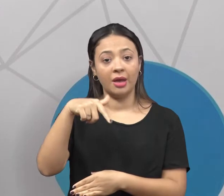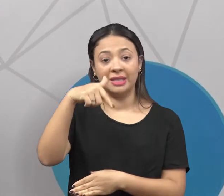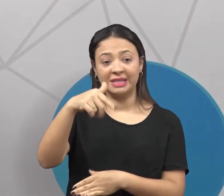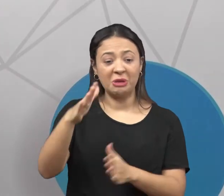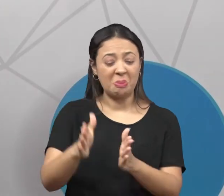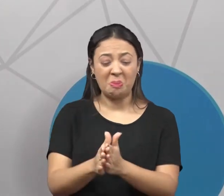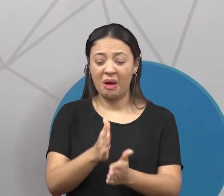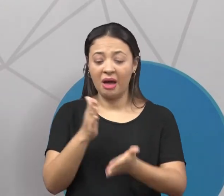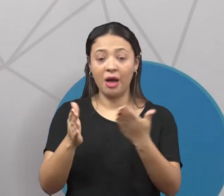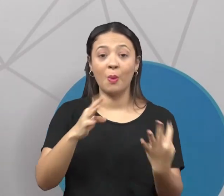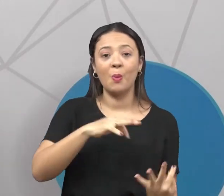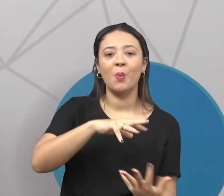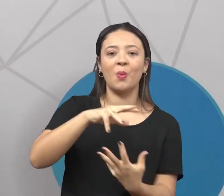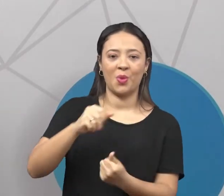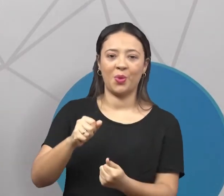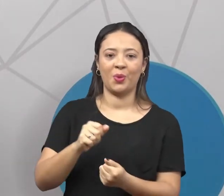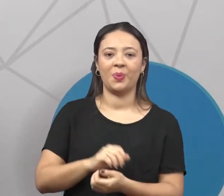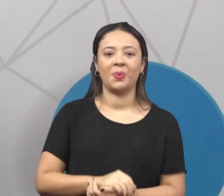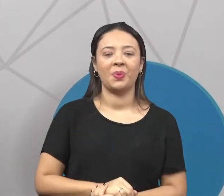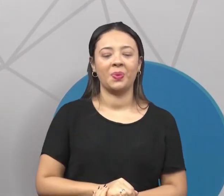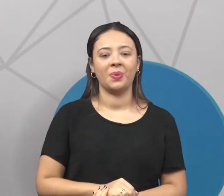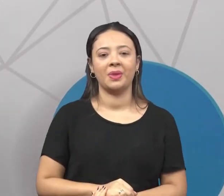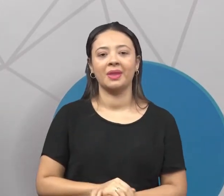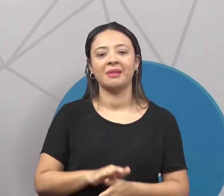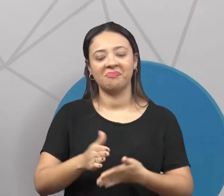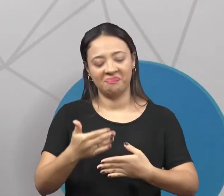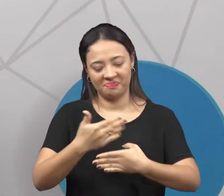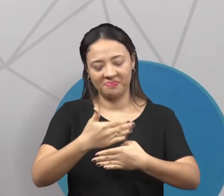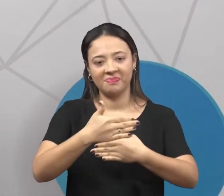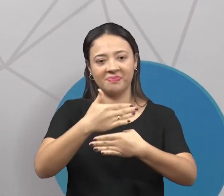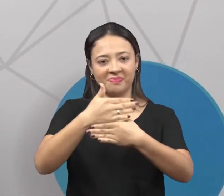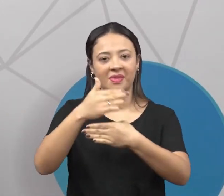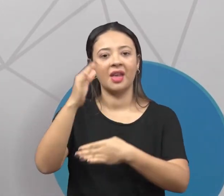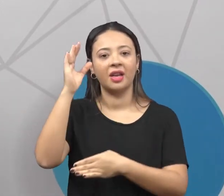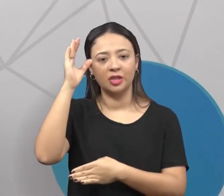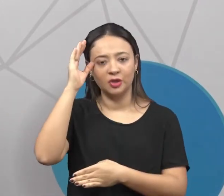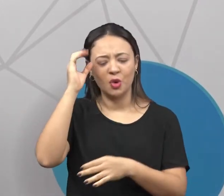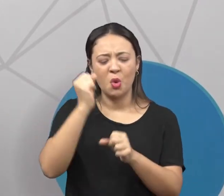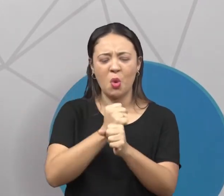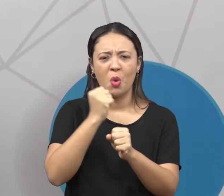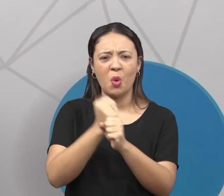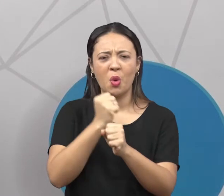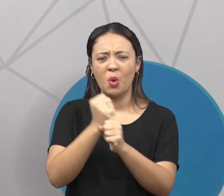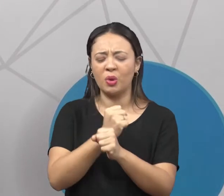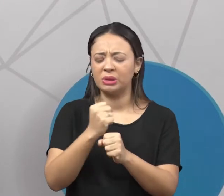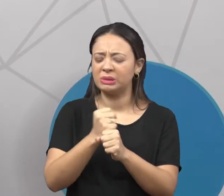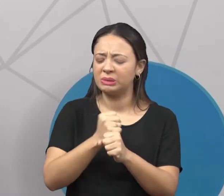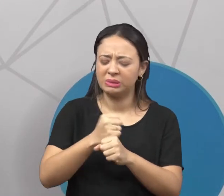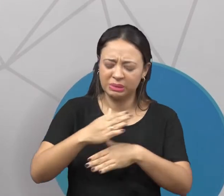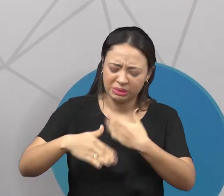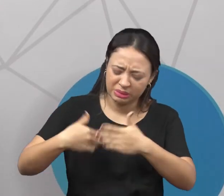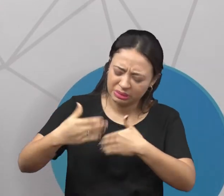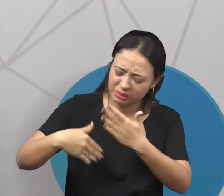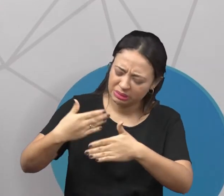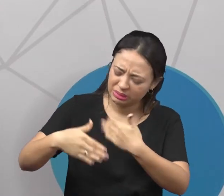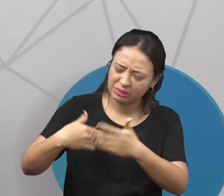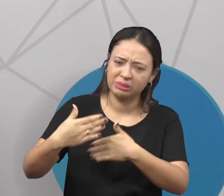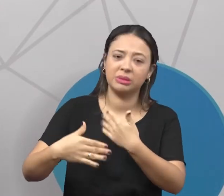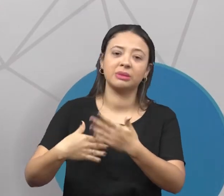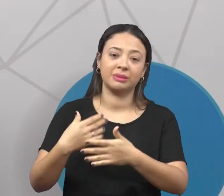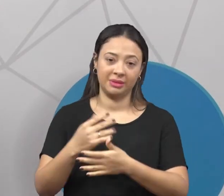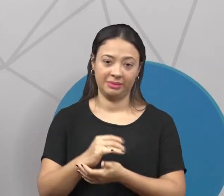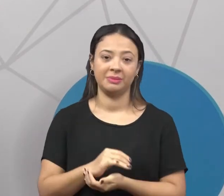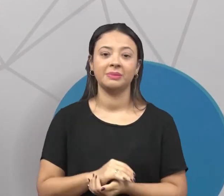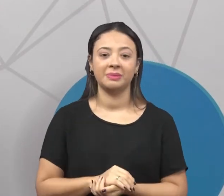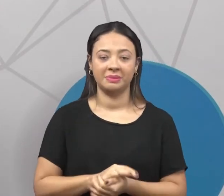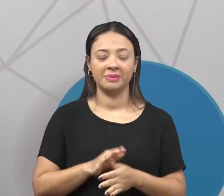mundo. Então percebe-se que a muralha da China é uma muralha que foi construída por longos e longos séculos. Então